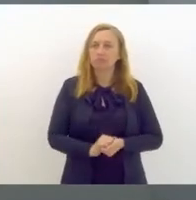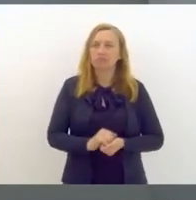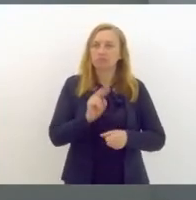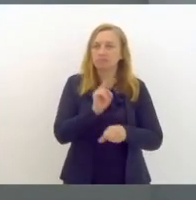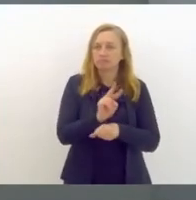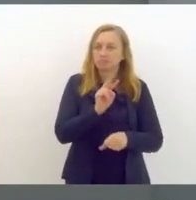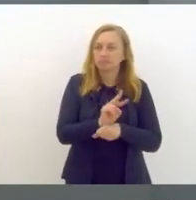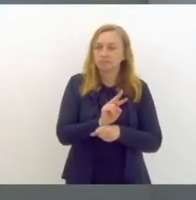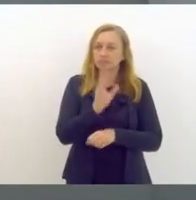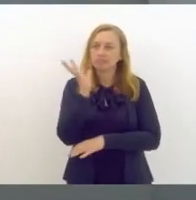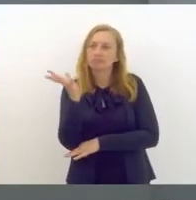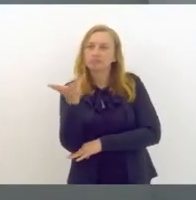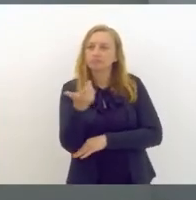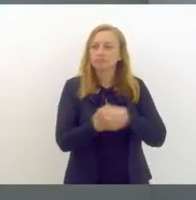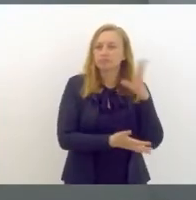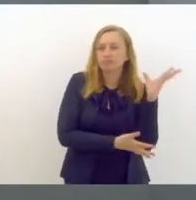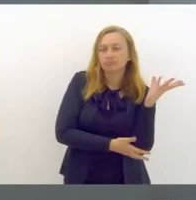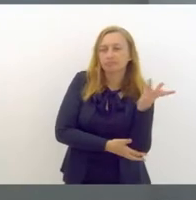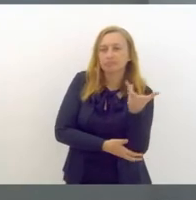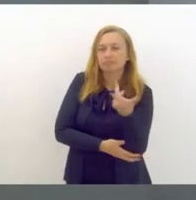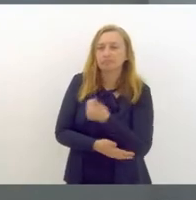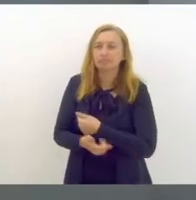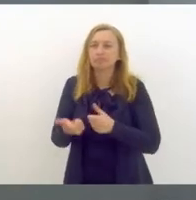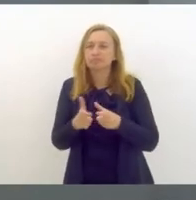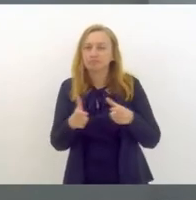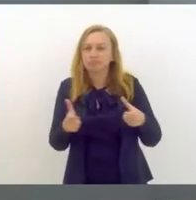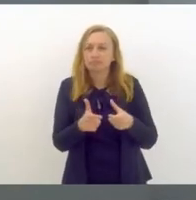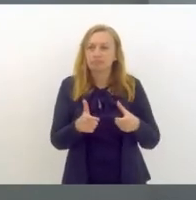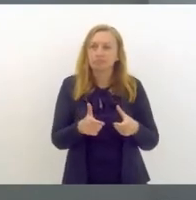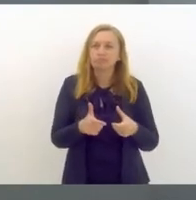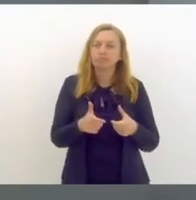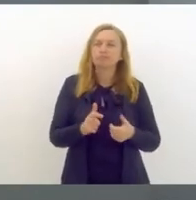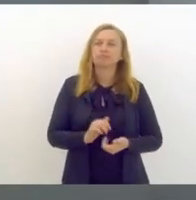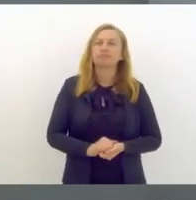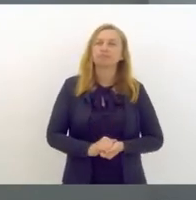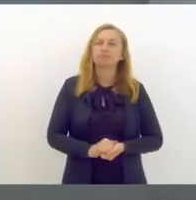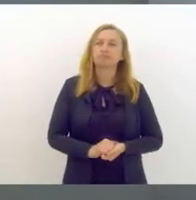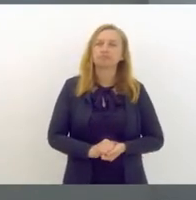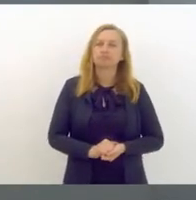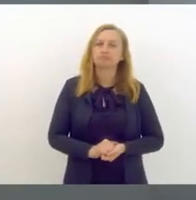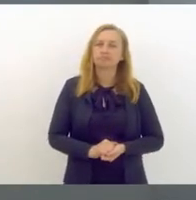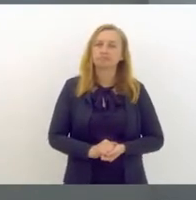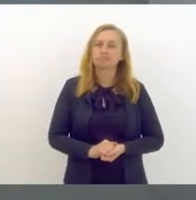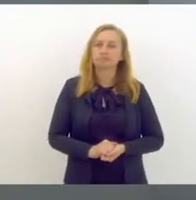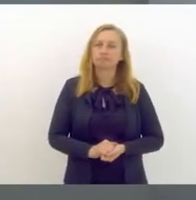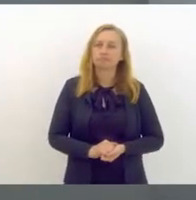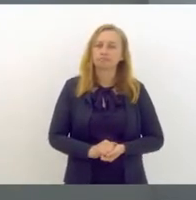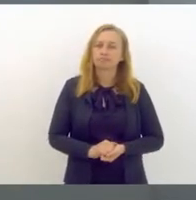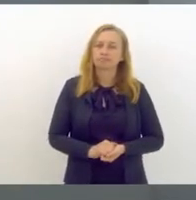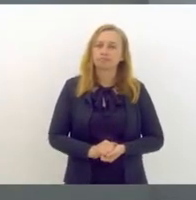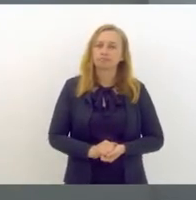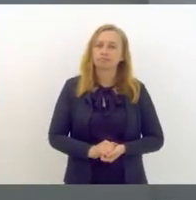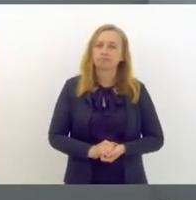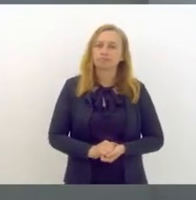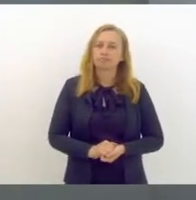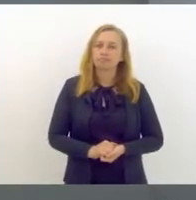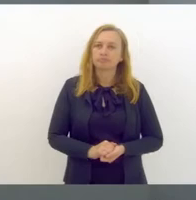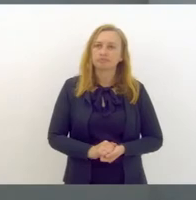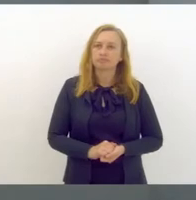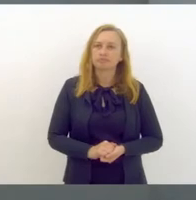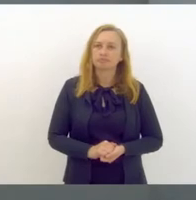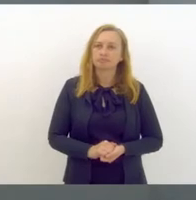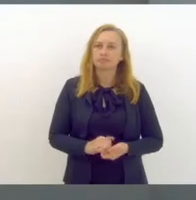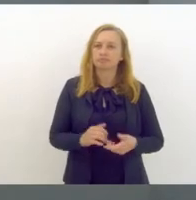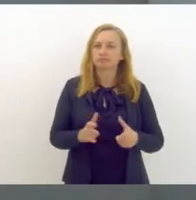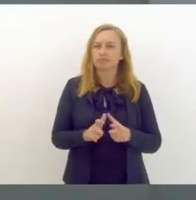Revis Médio Paraíba é uma unidade grande, porém, ela é extensa, mas ela é bem fininha, né? Então ela não pega muitas